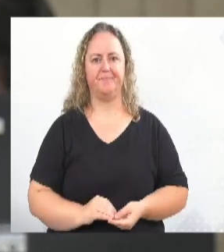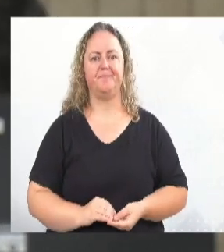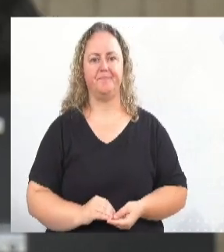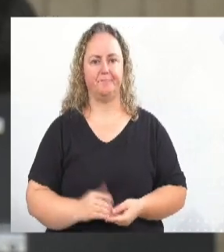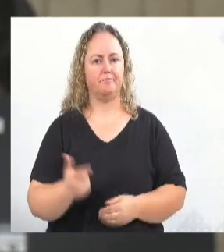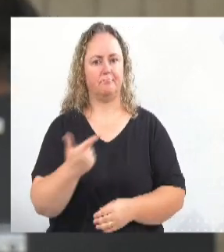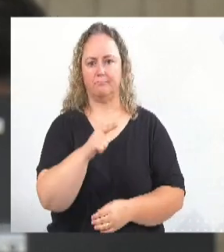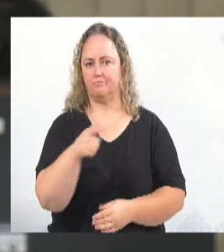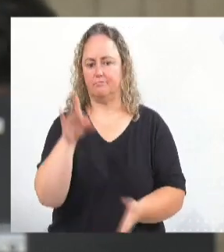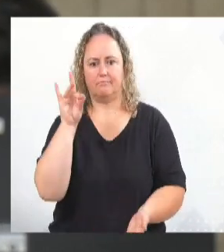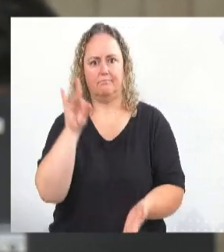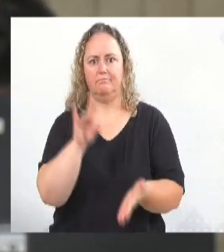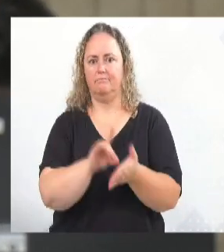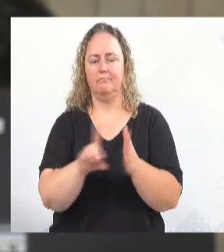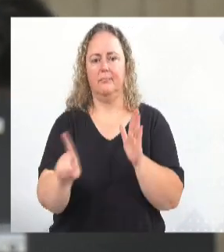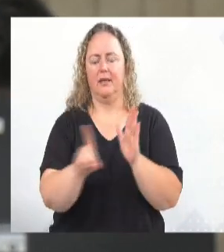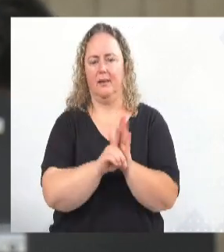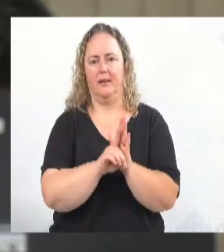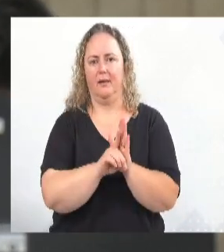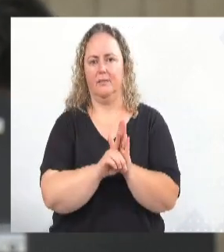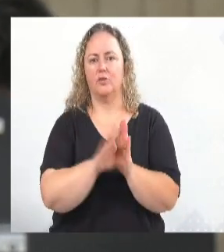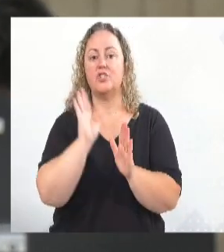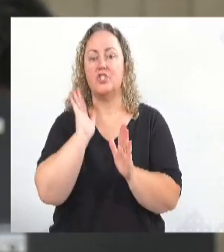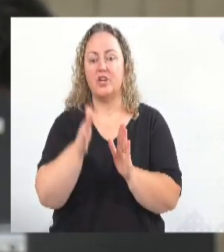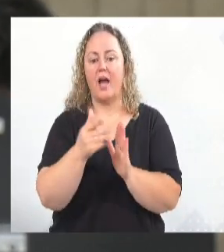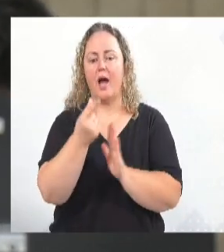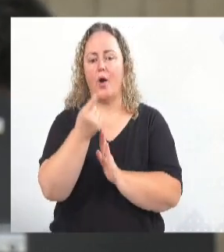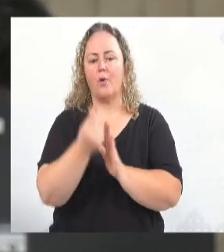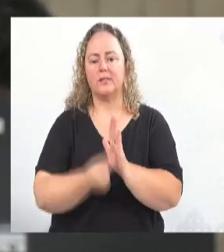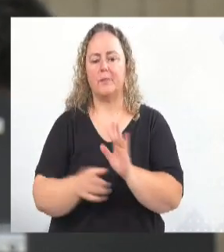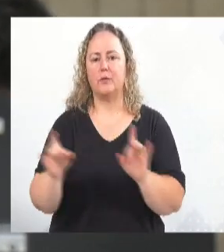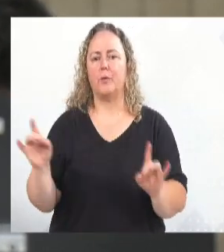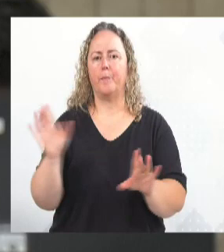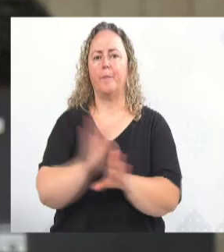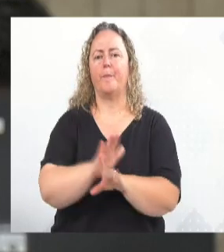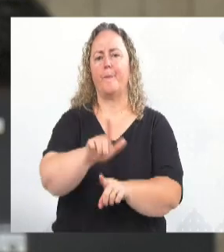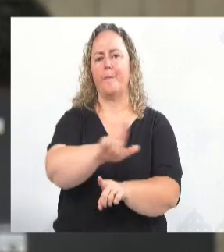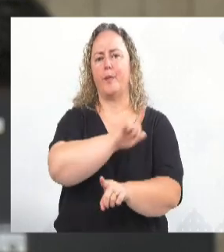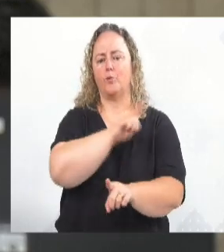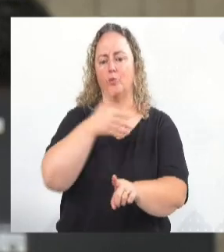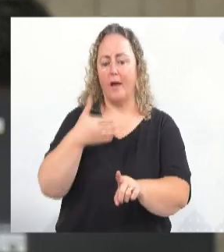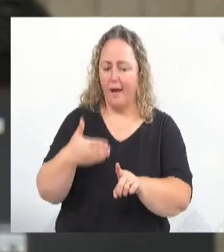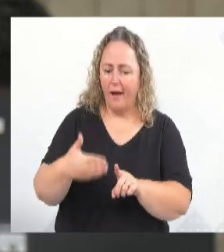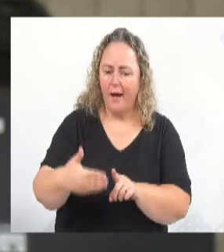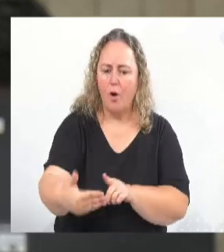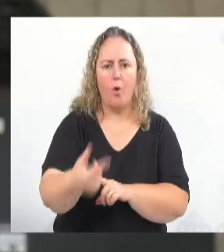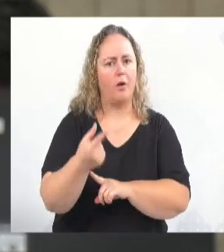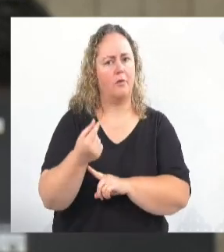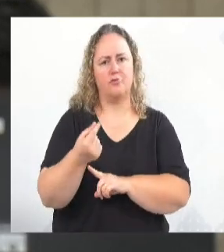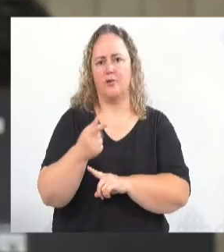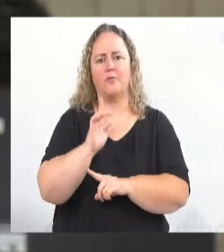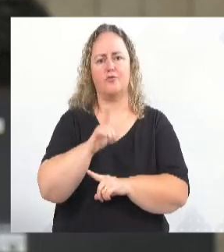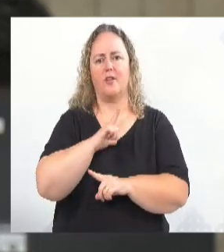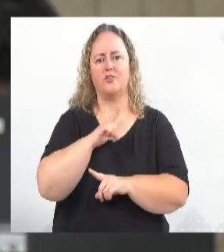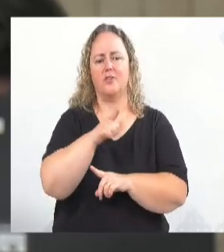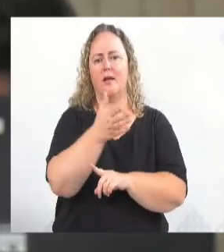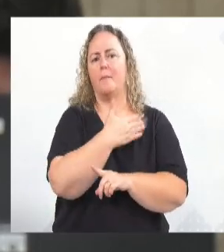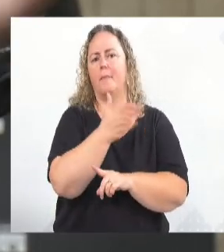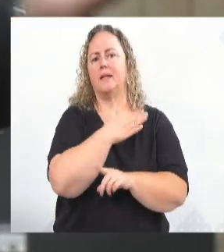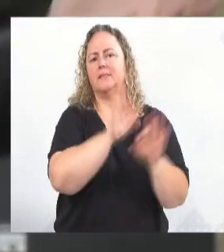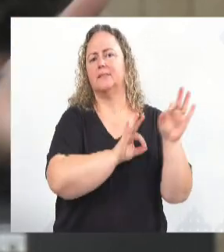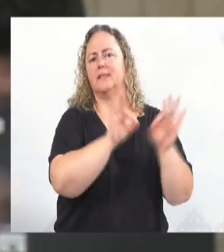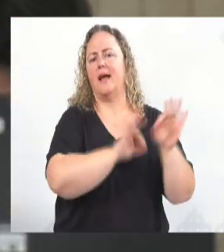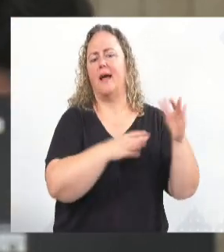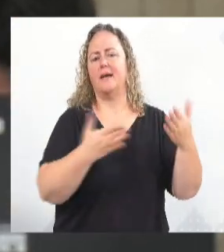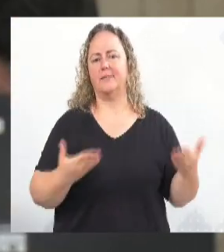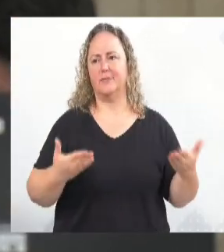decreto nenhum aí no meio. Isso são tudo orçamentos que já estavam preparados e só foram colocados para frente agora. E aí o